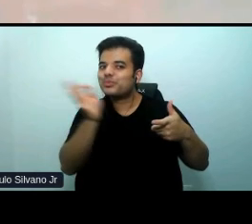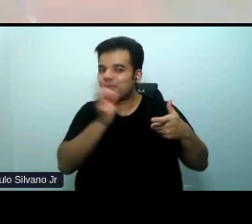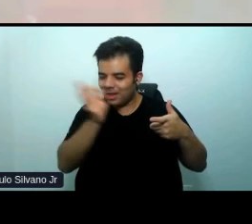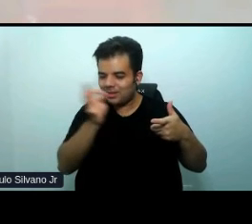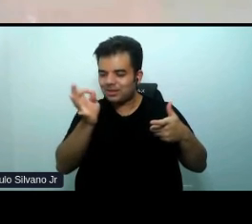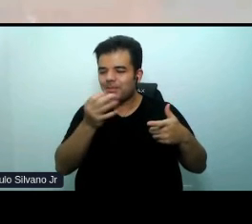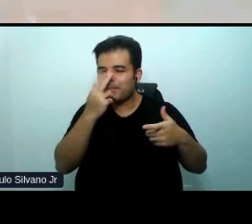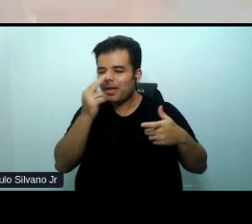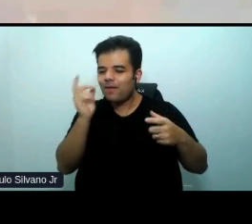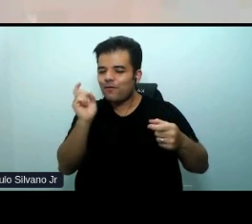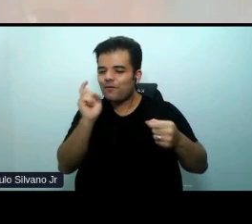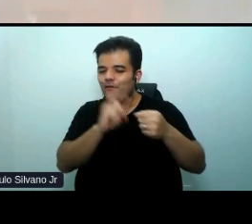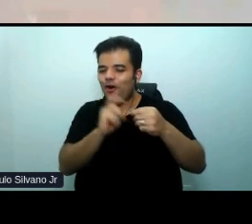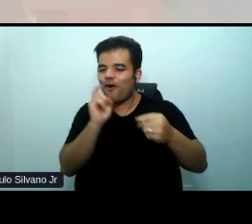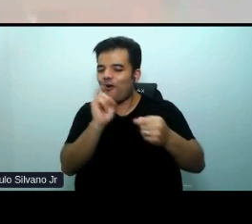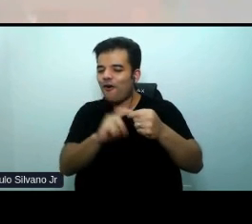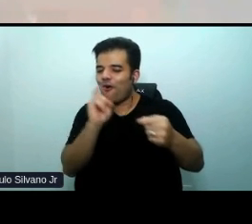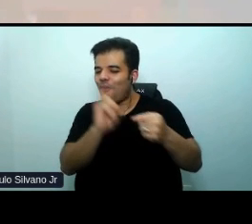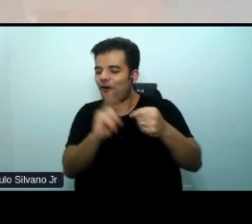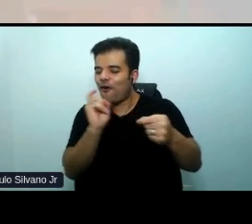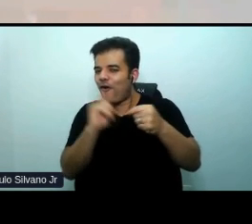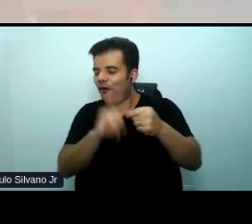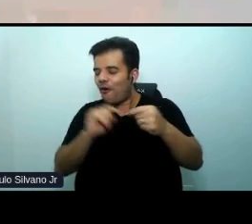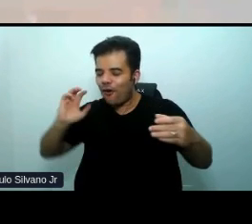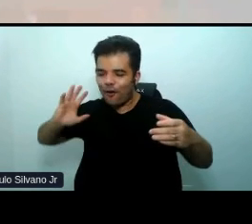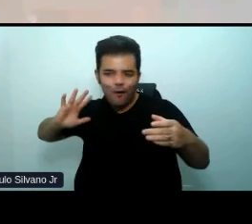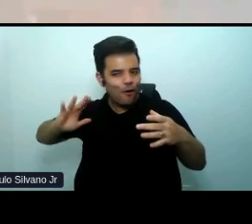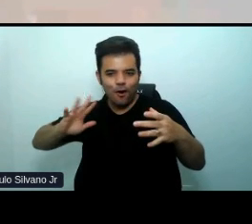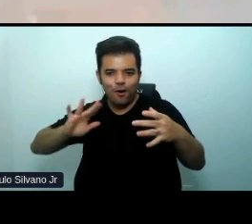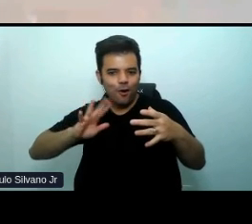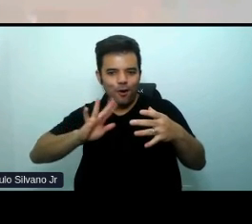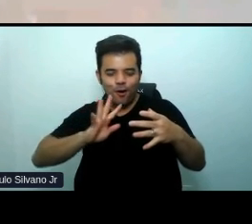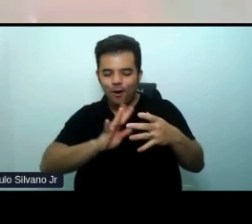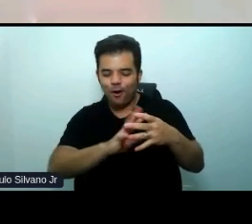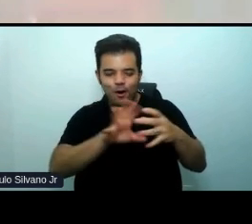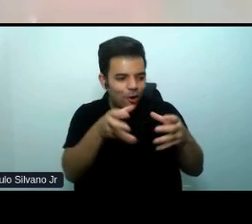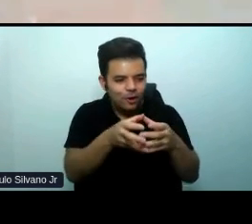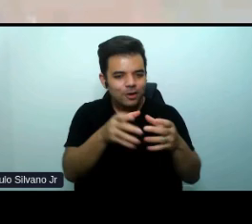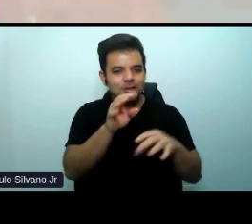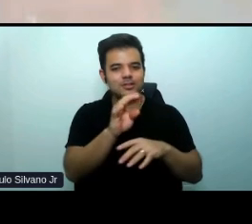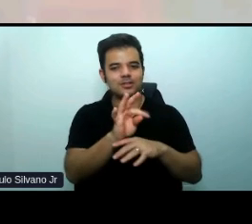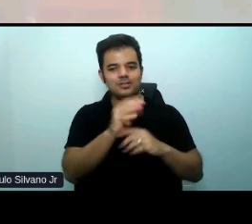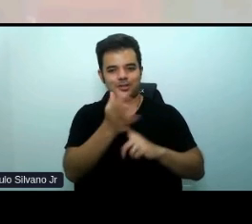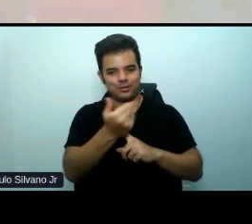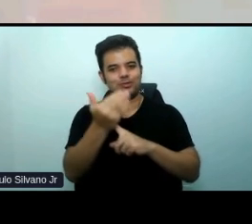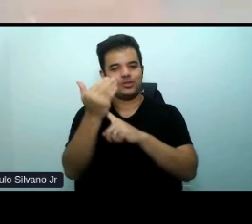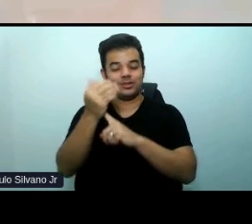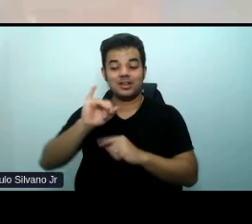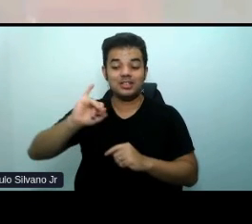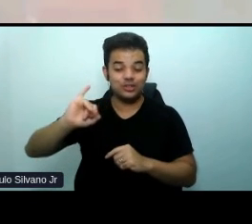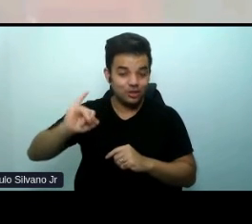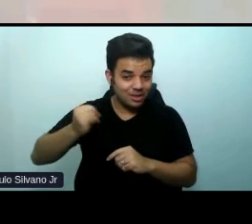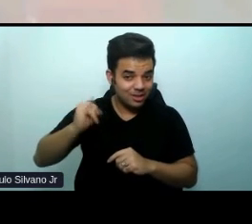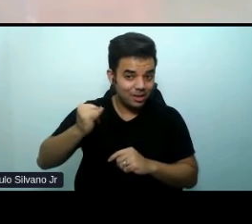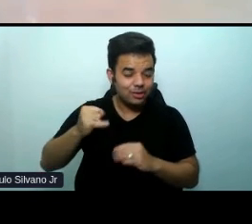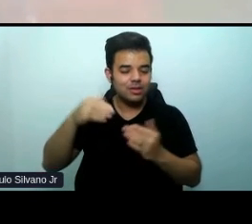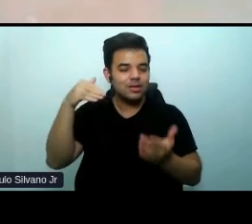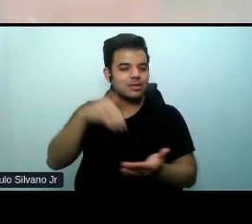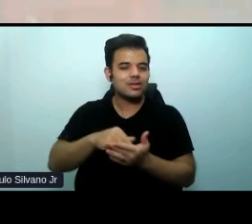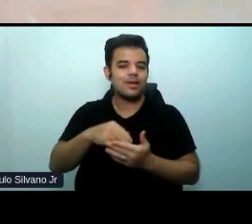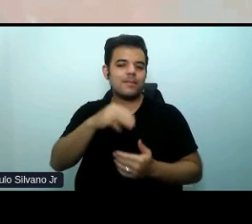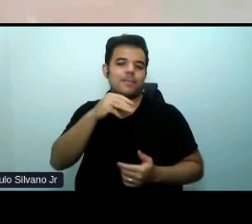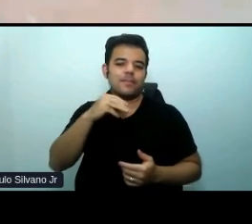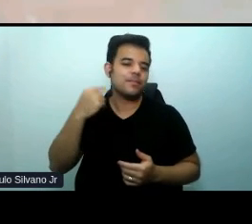ou retornando, né, a descobrir cada vez mais o crescente mercado de tecnologia. De janeiro a maio de